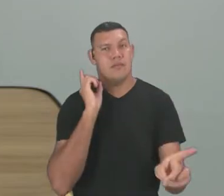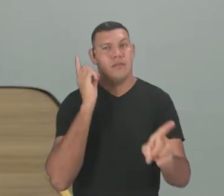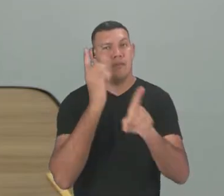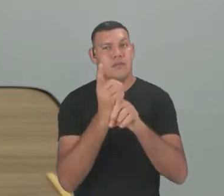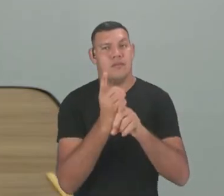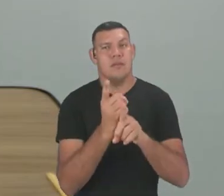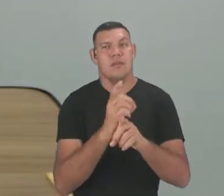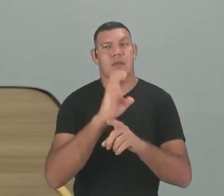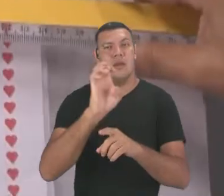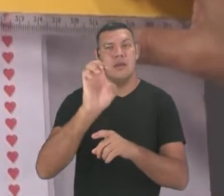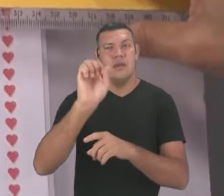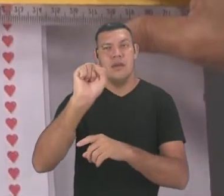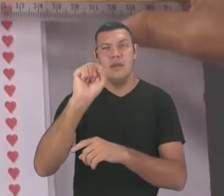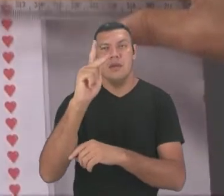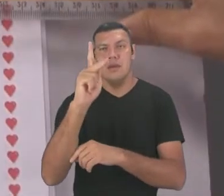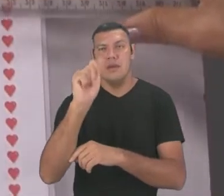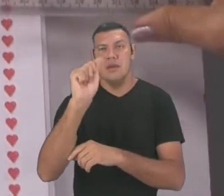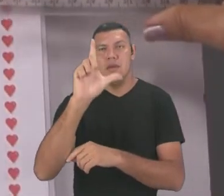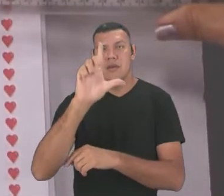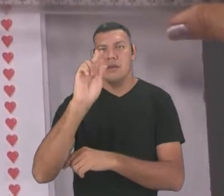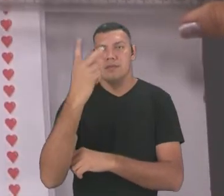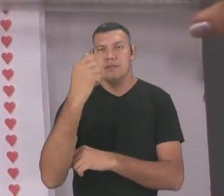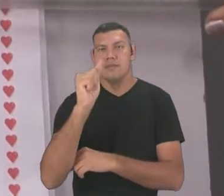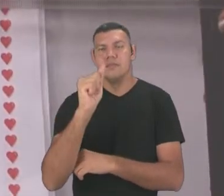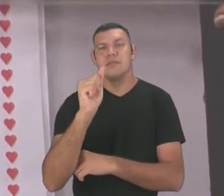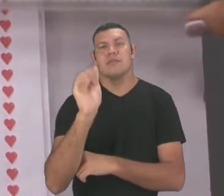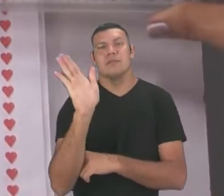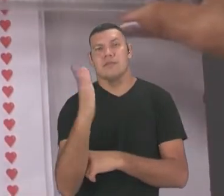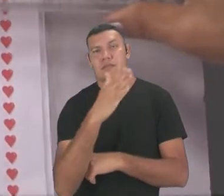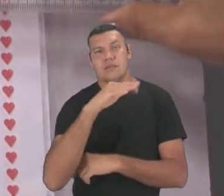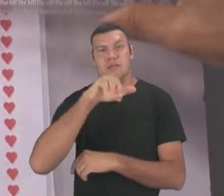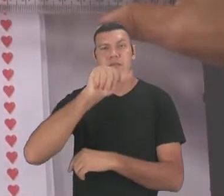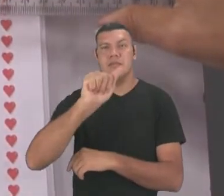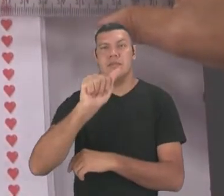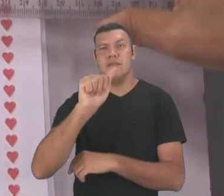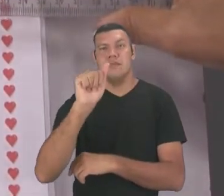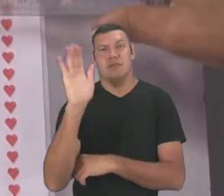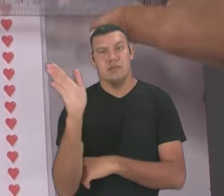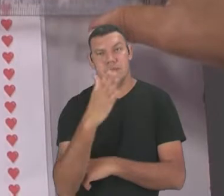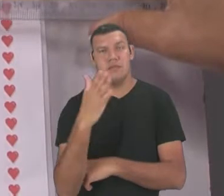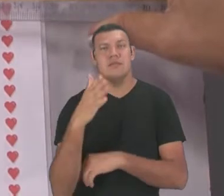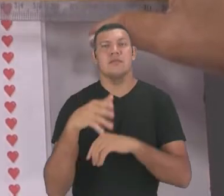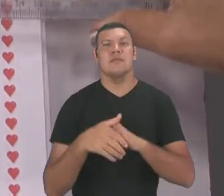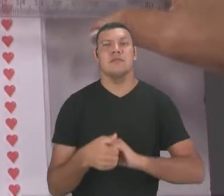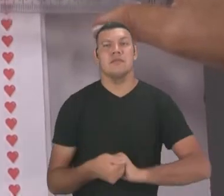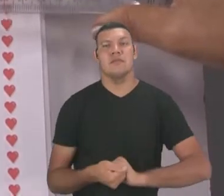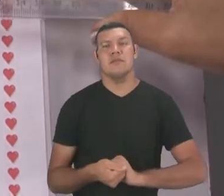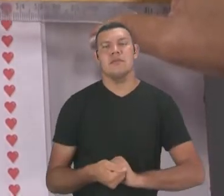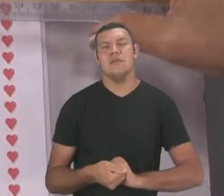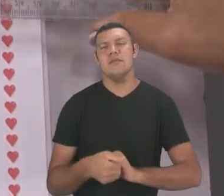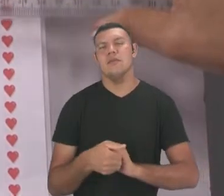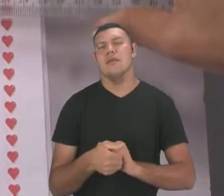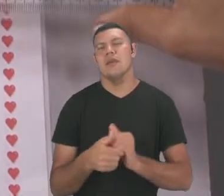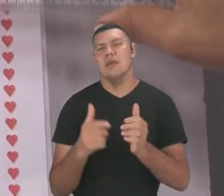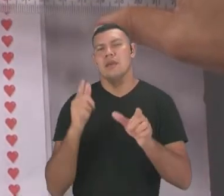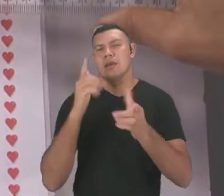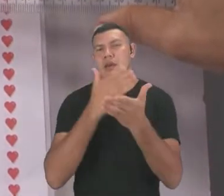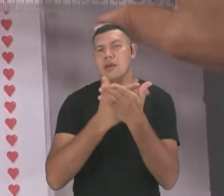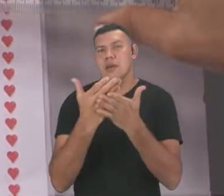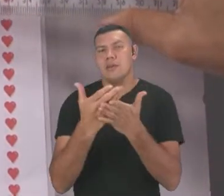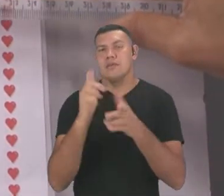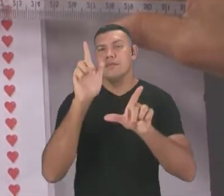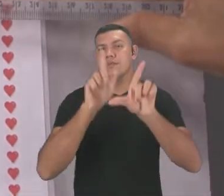aqui espalha a rama rama pelo chão onde inicia a palavra rama